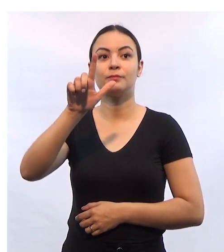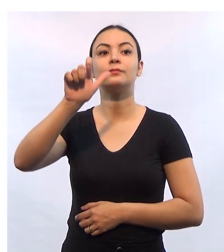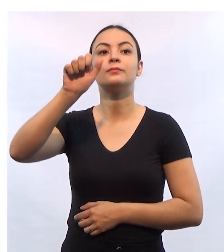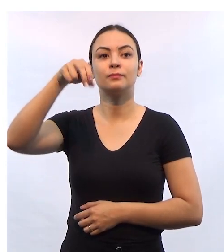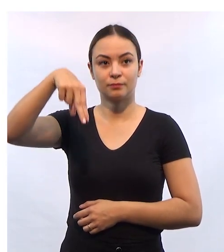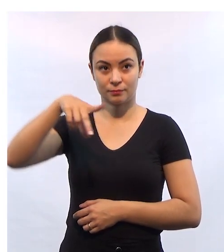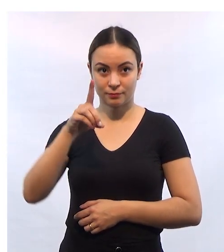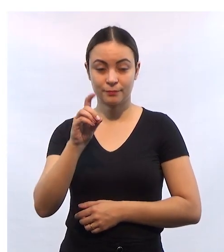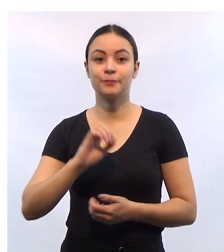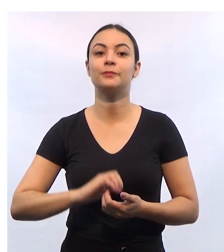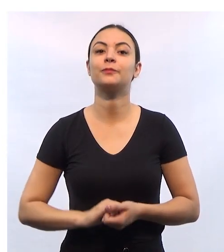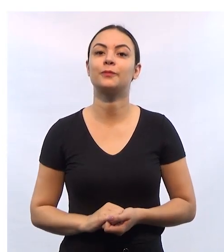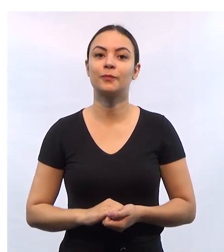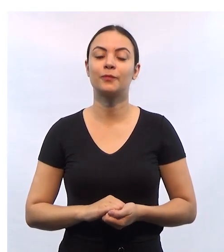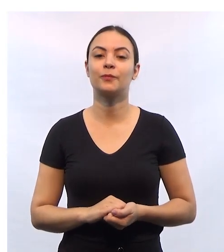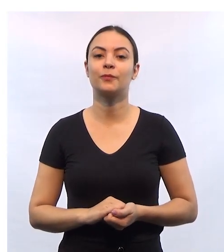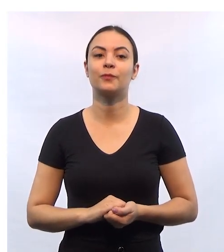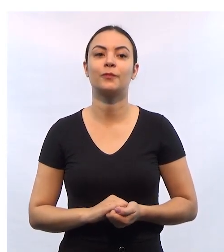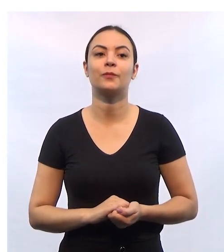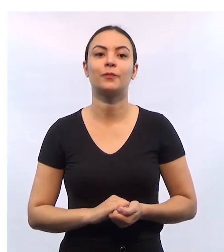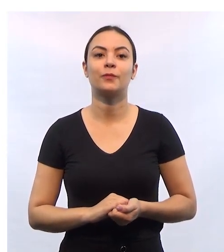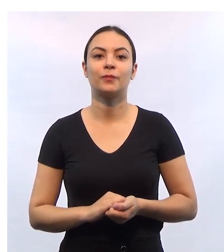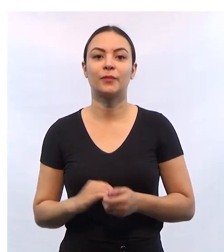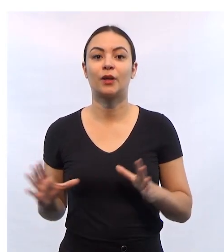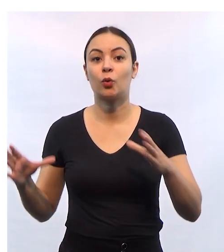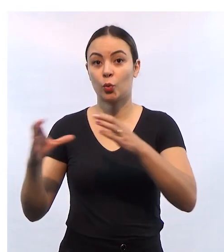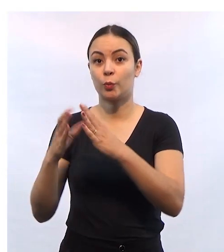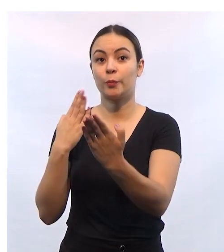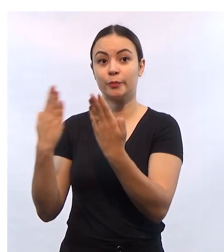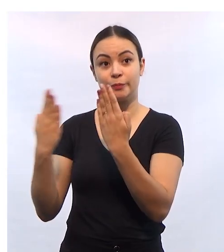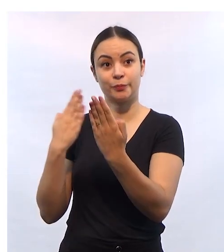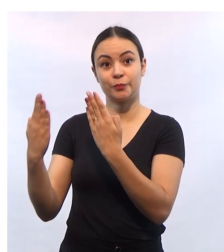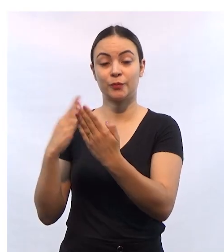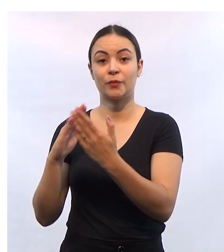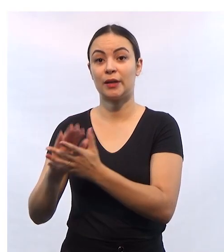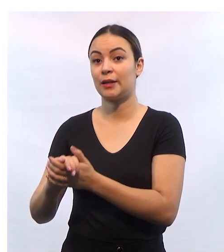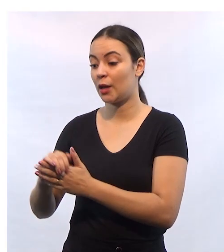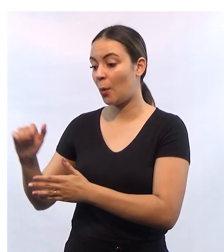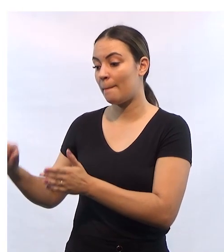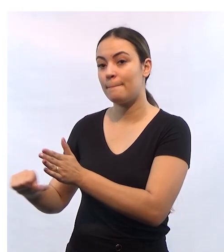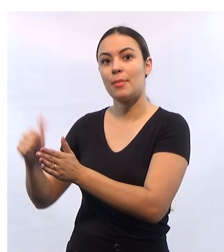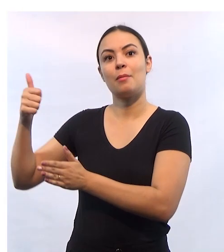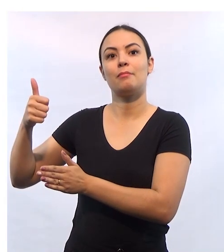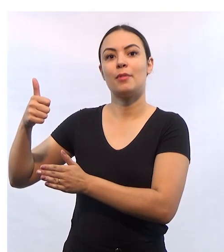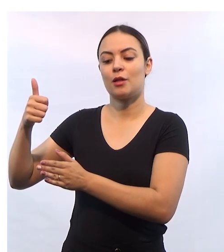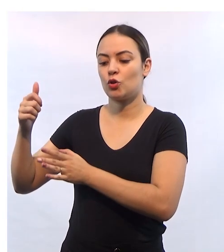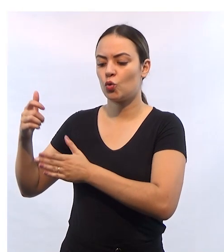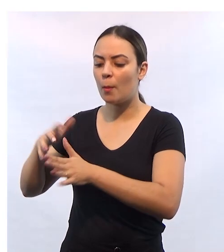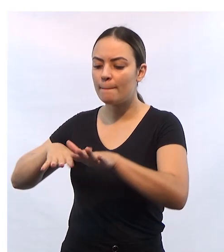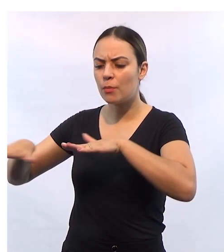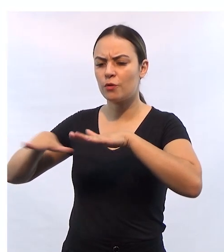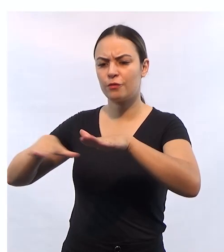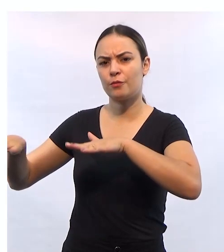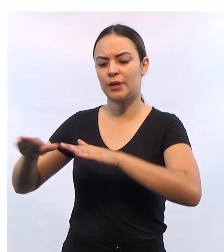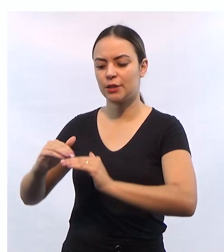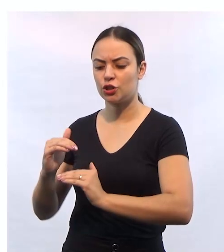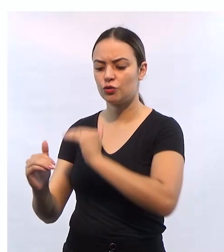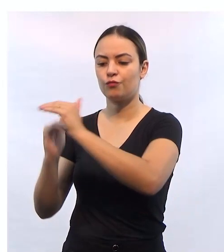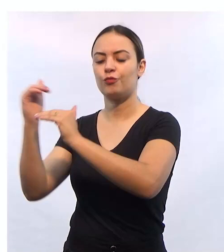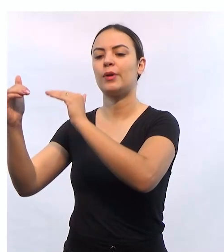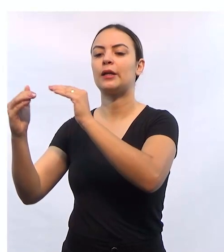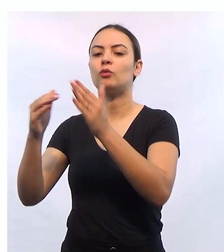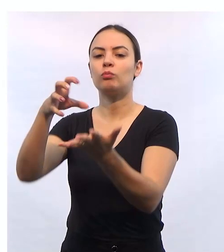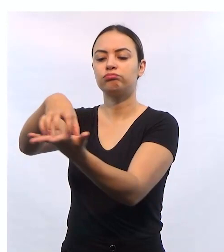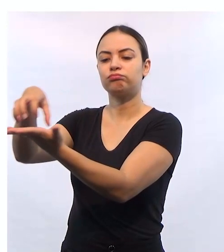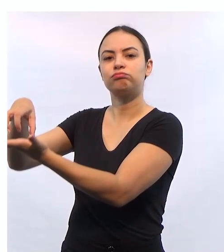né, juntamente com um grupo de psicólogos, ele é considerado aí o precursor do movimento de desenvolvimento